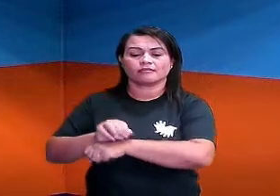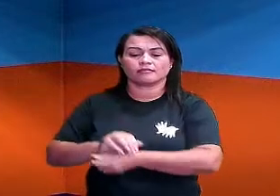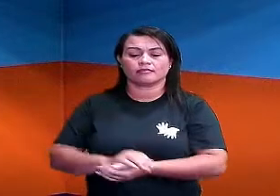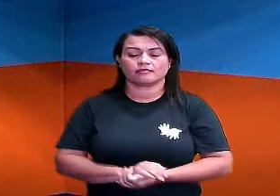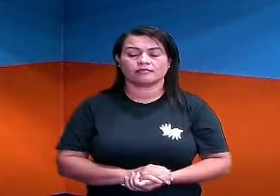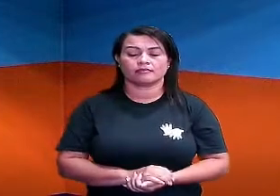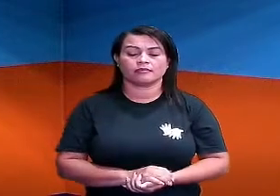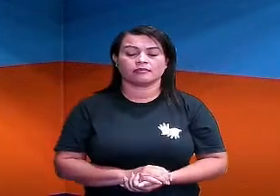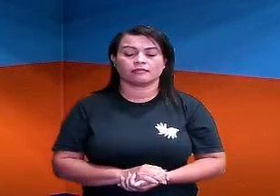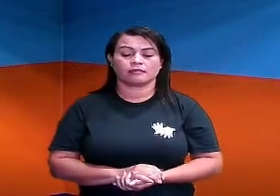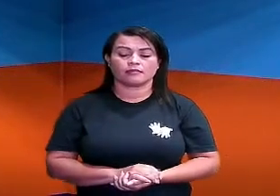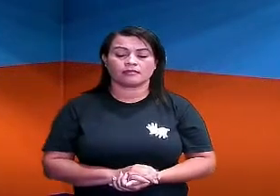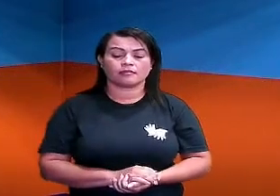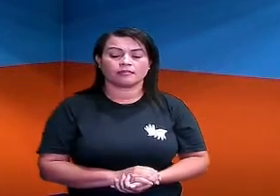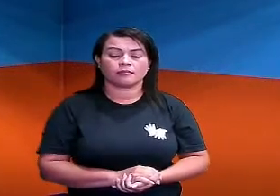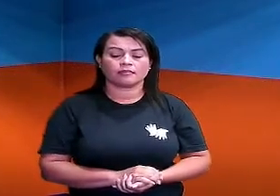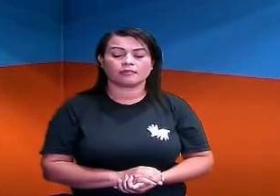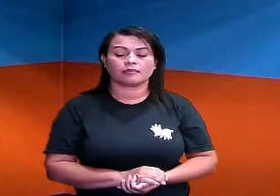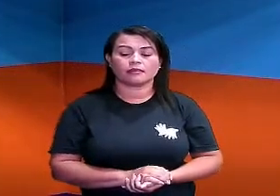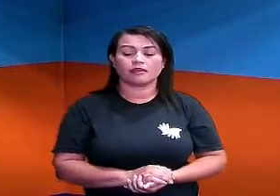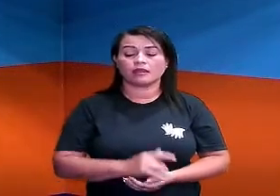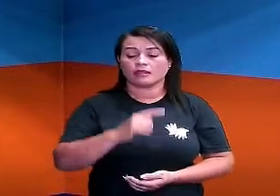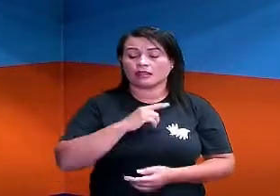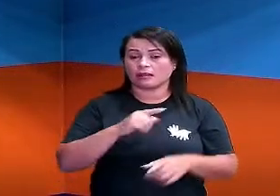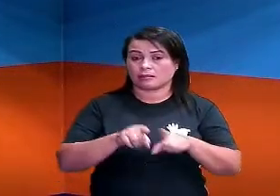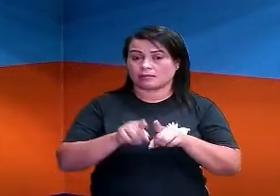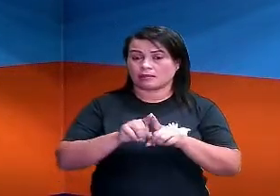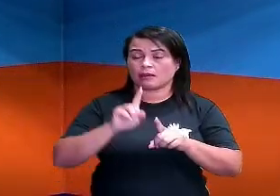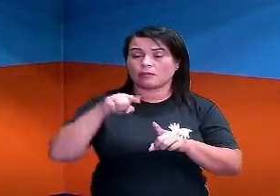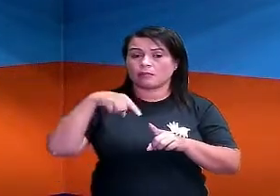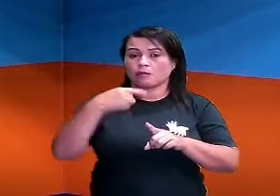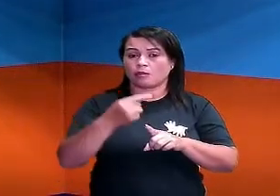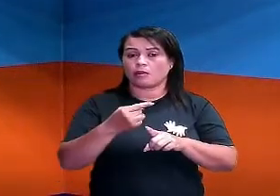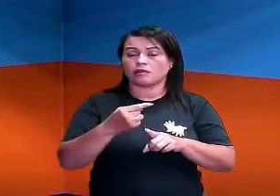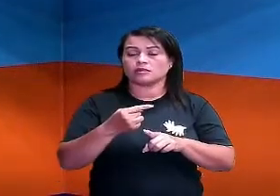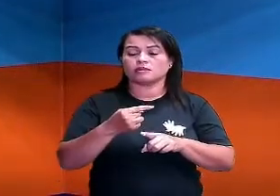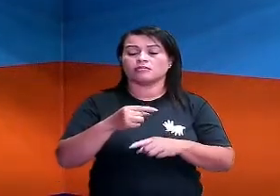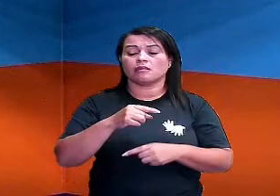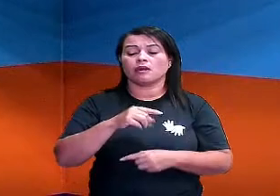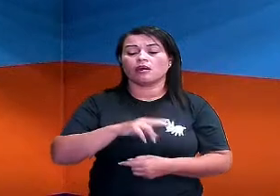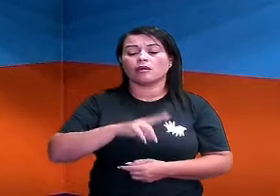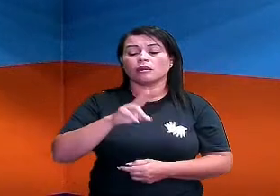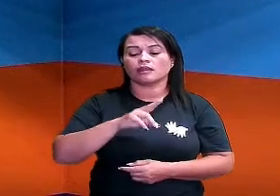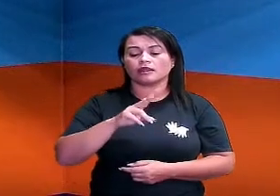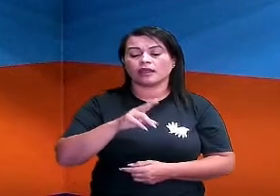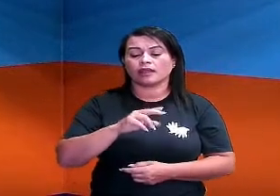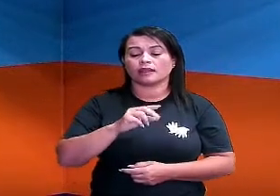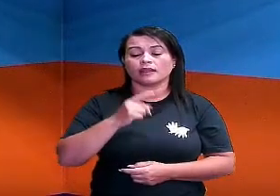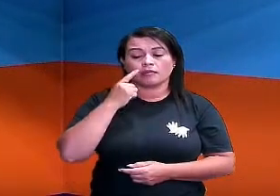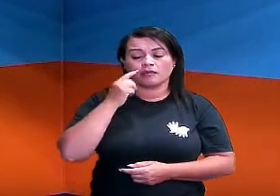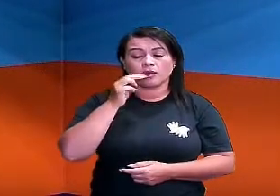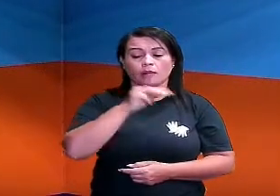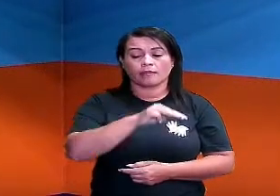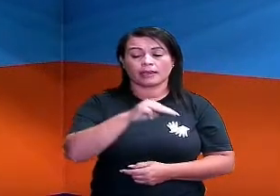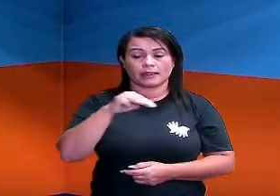Vamos continuar. A próxima unidade de medida que a gente vai estudar é um milímetro, tá?